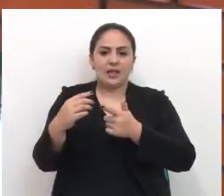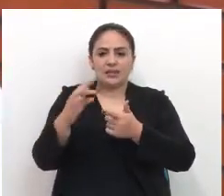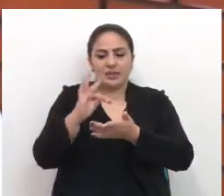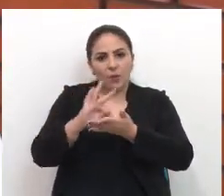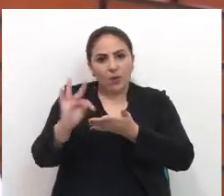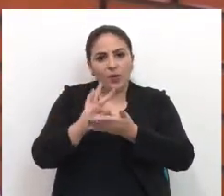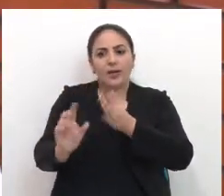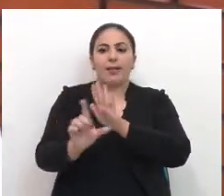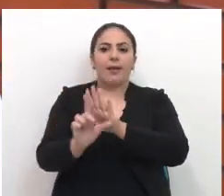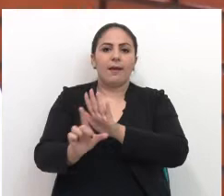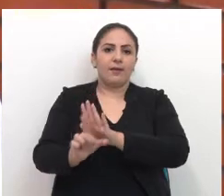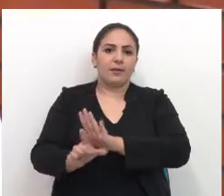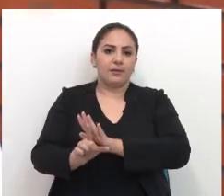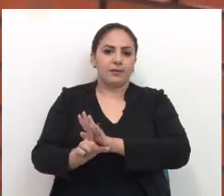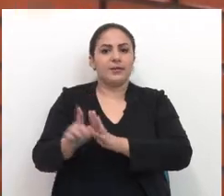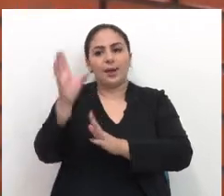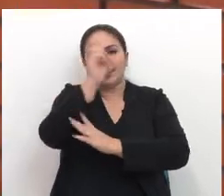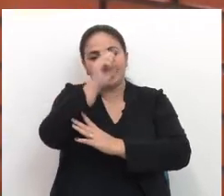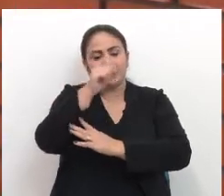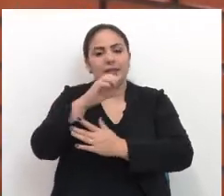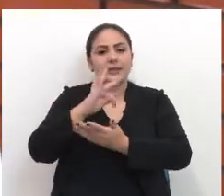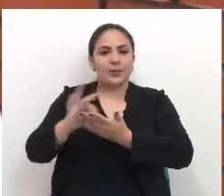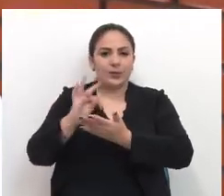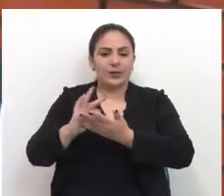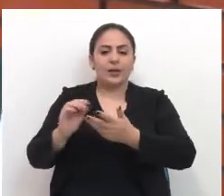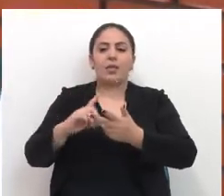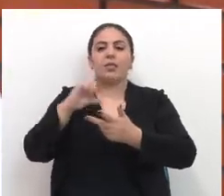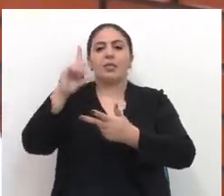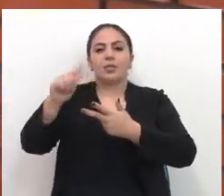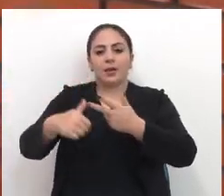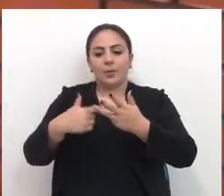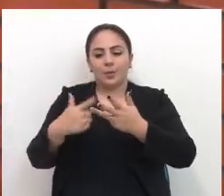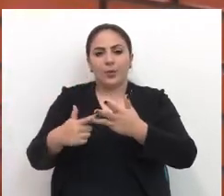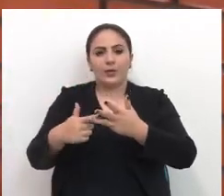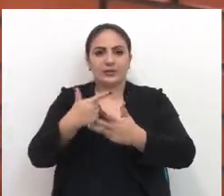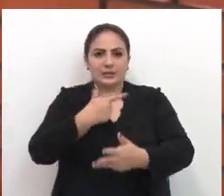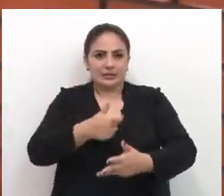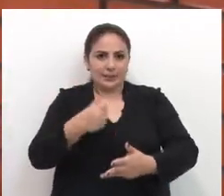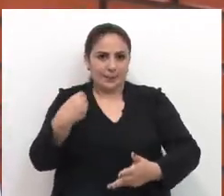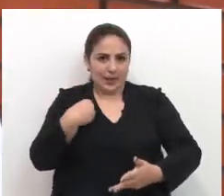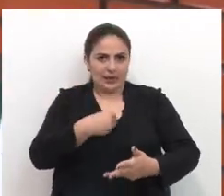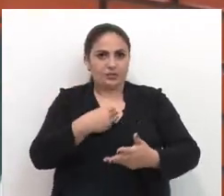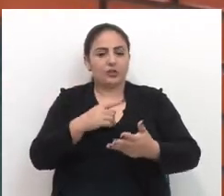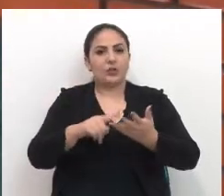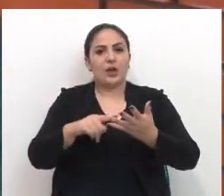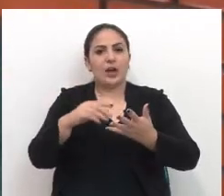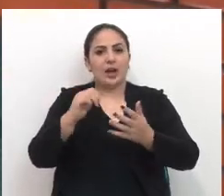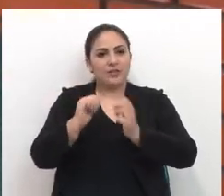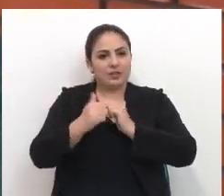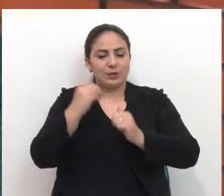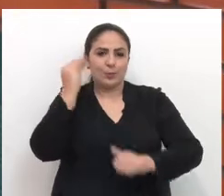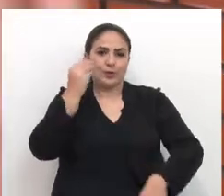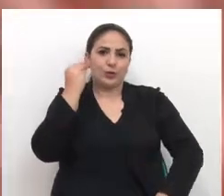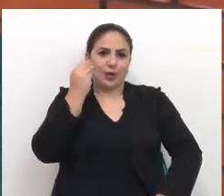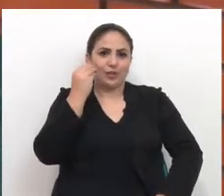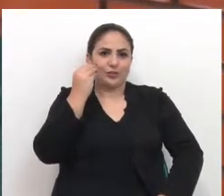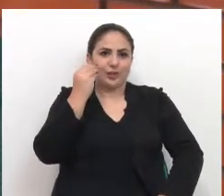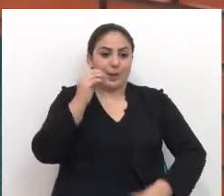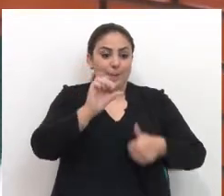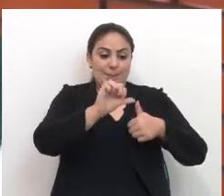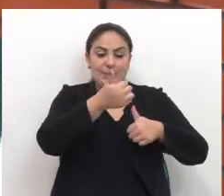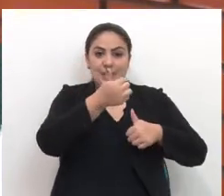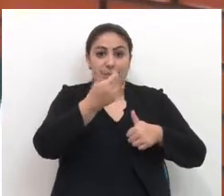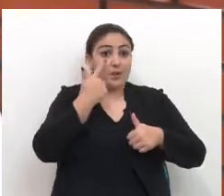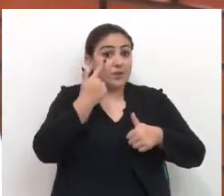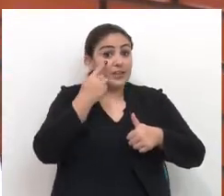para a legislação de trânsito, aí tu ia aprender a parte teórica, aí depois tu fazia o exame médico e a avaliação psicológica. Era